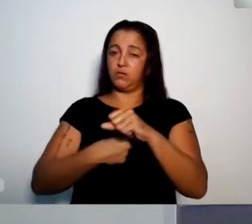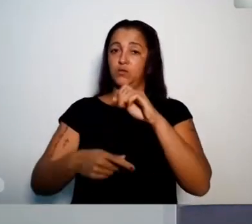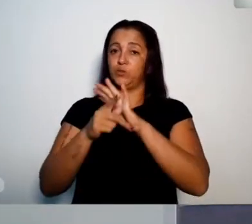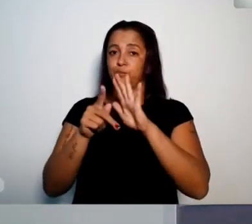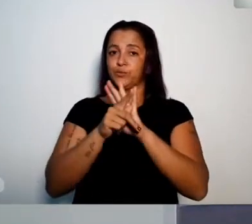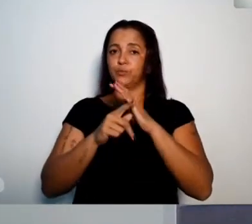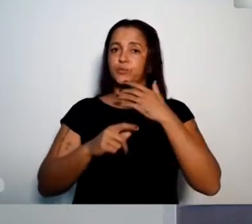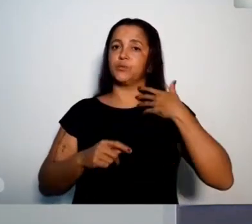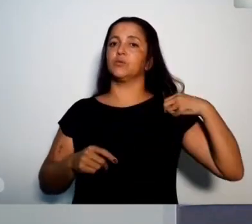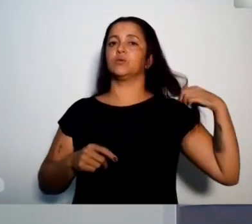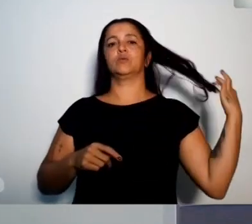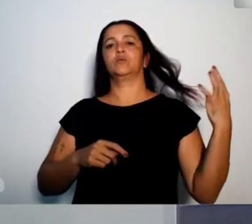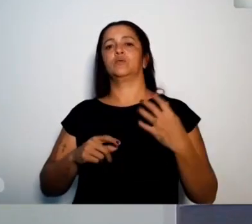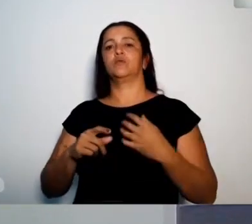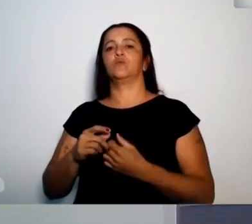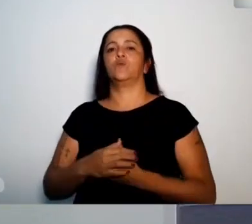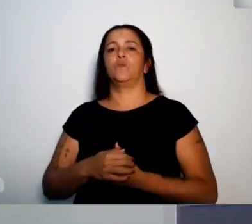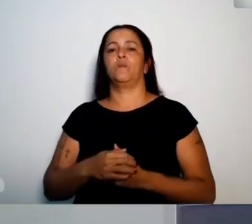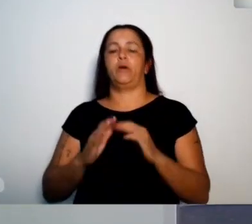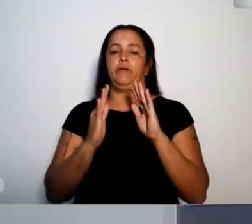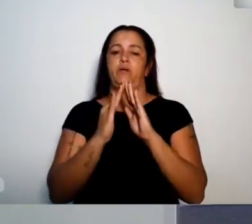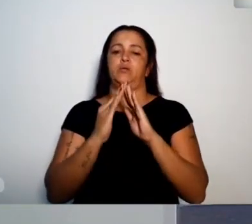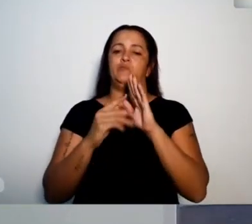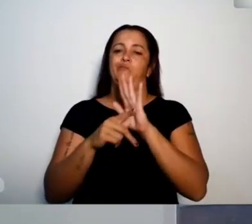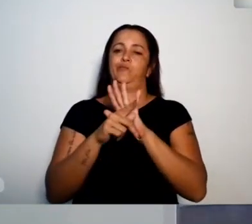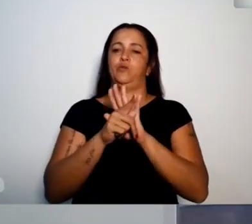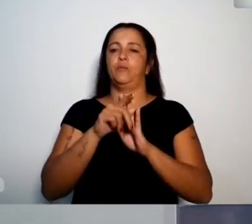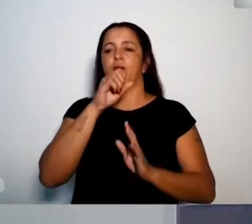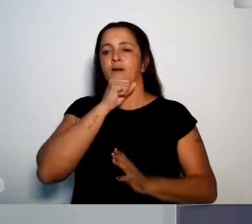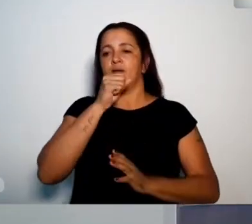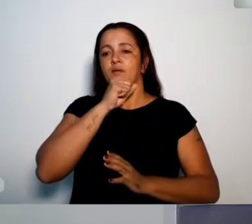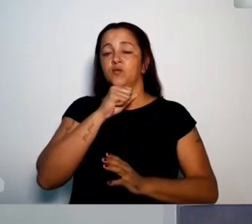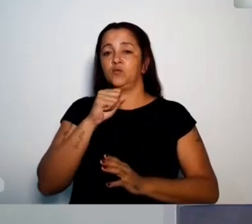um residencial para idosos de baixa renda.